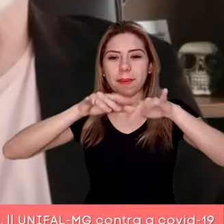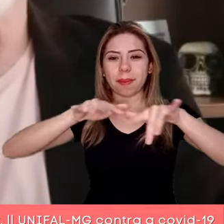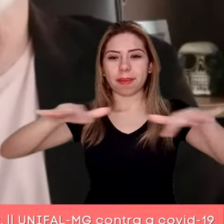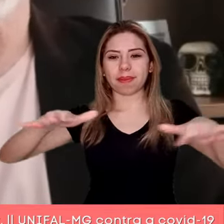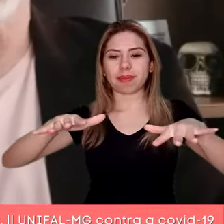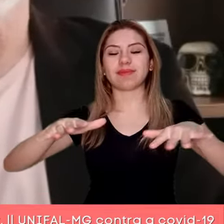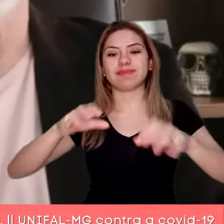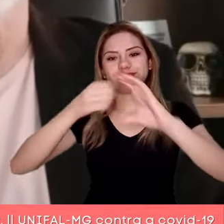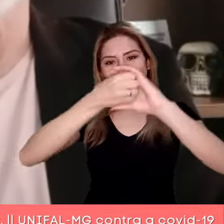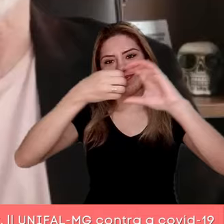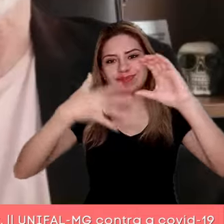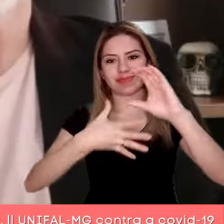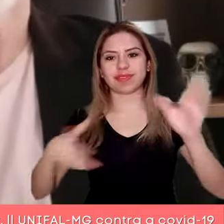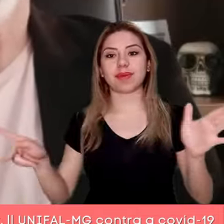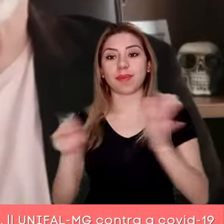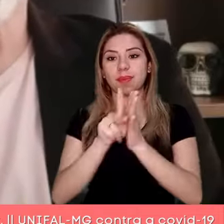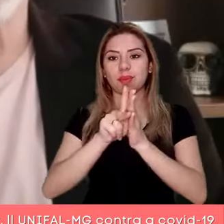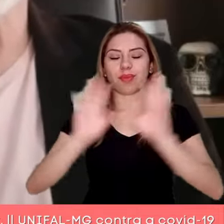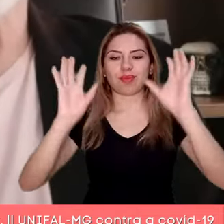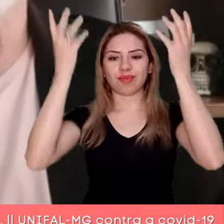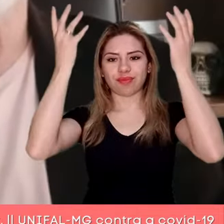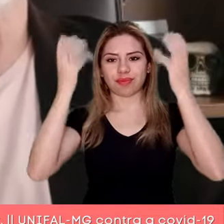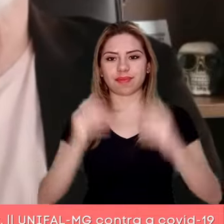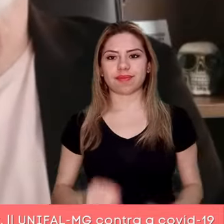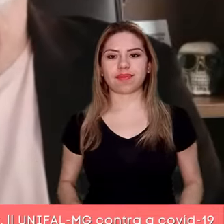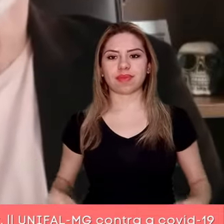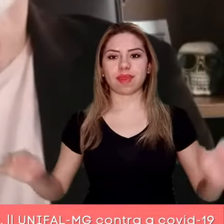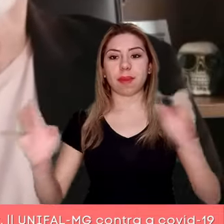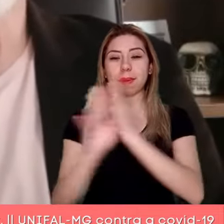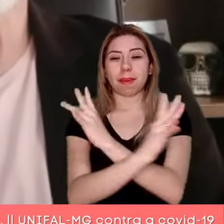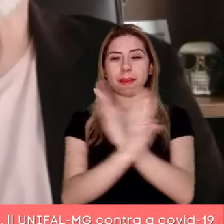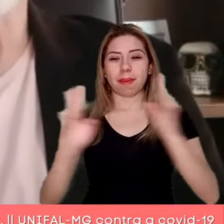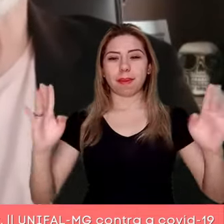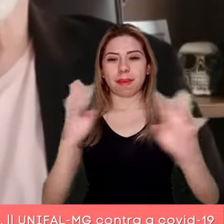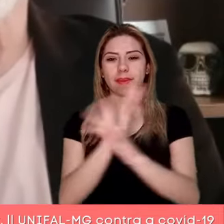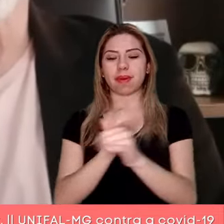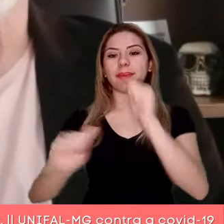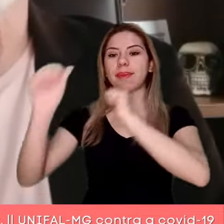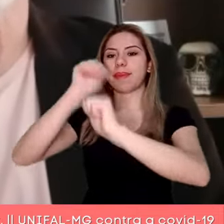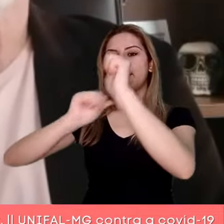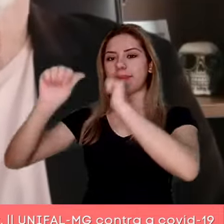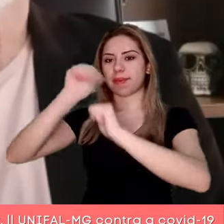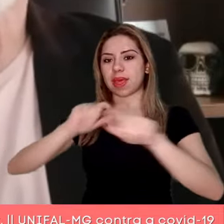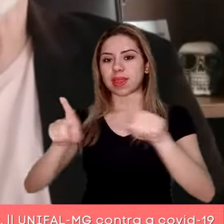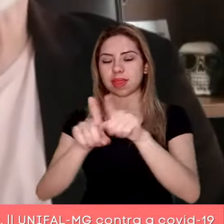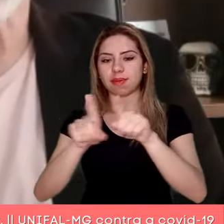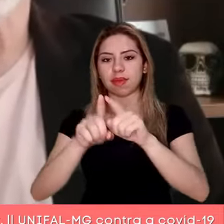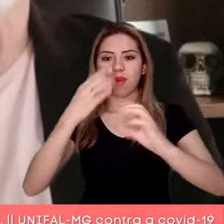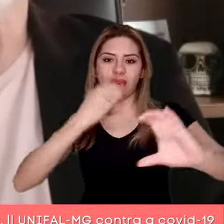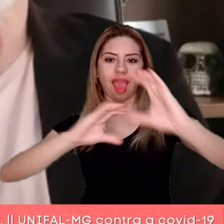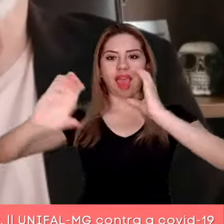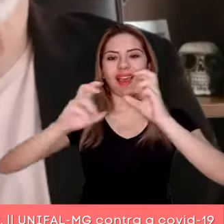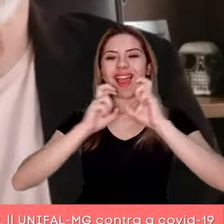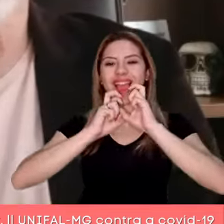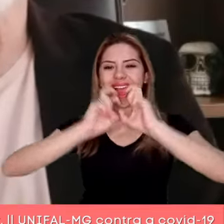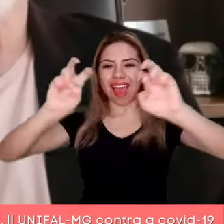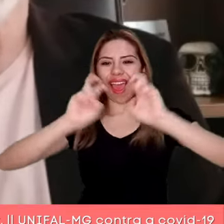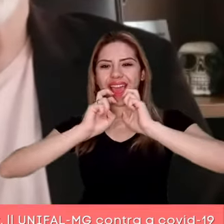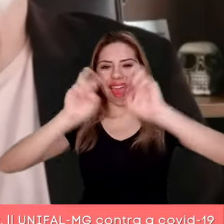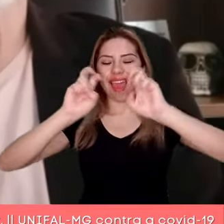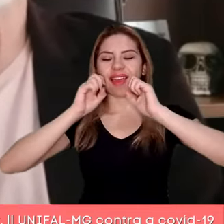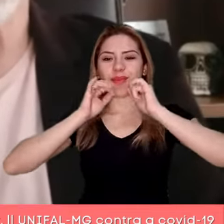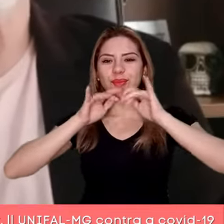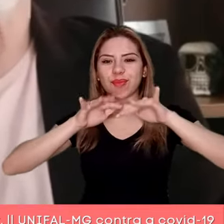transmissão pelas suas características. Aglomeração de pessoas, uso de bebida alcoólica, o cantar, o falar